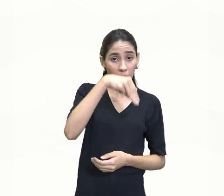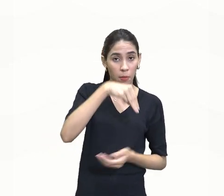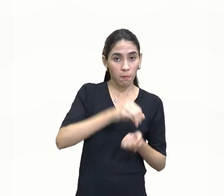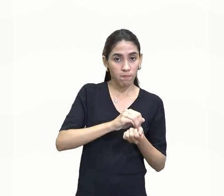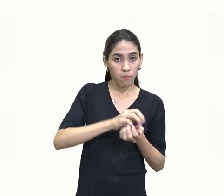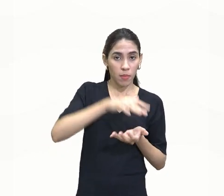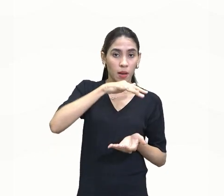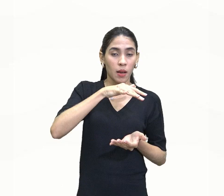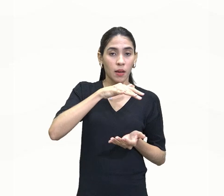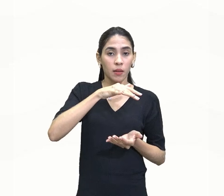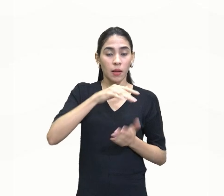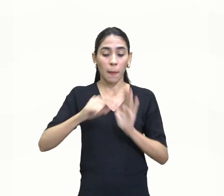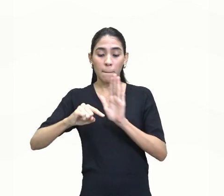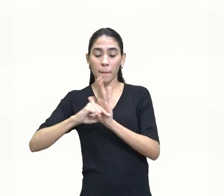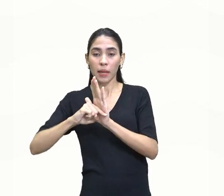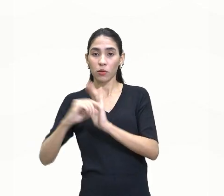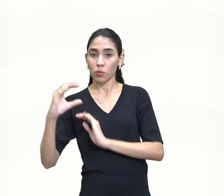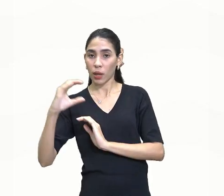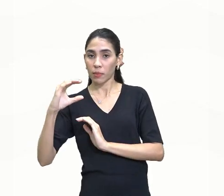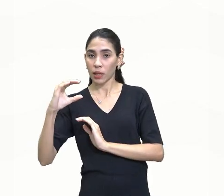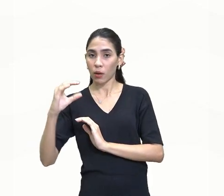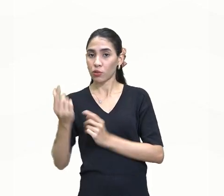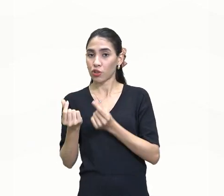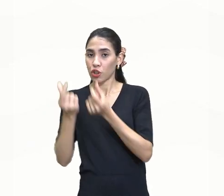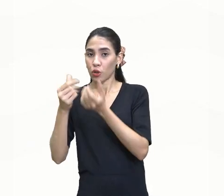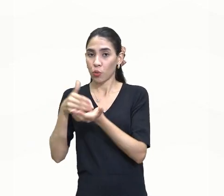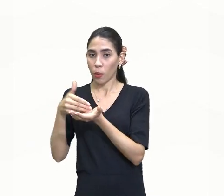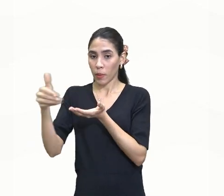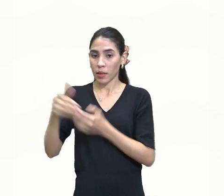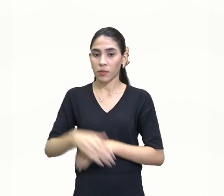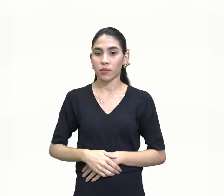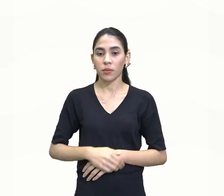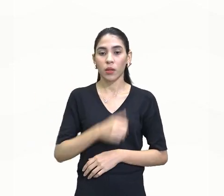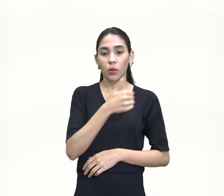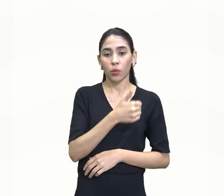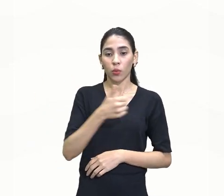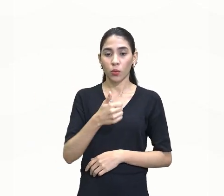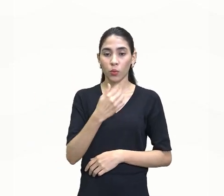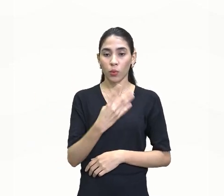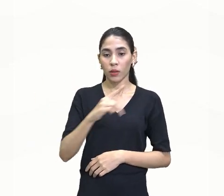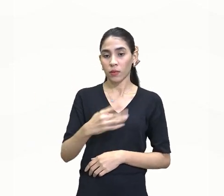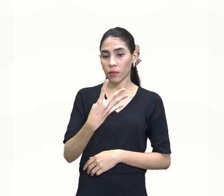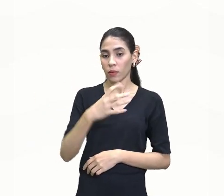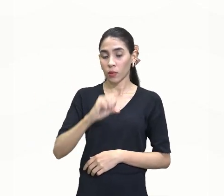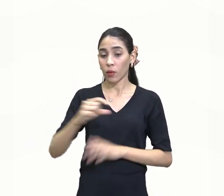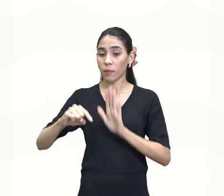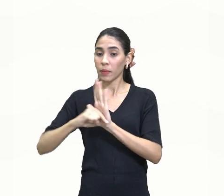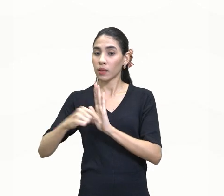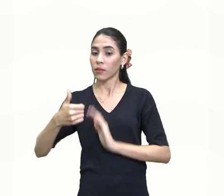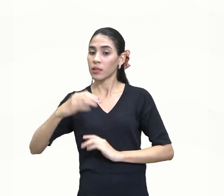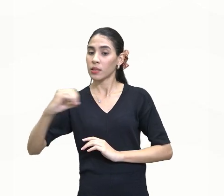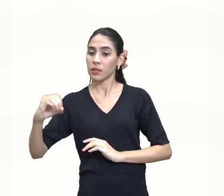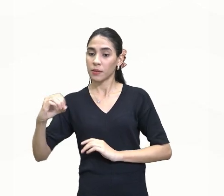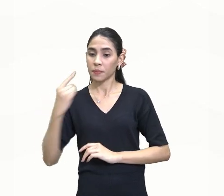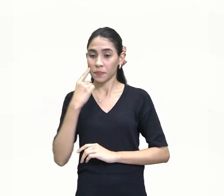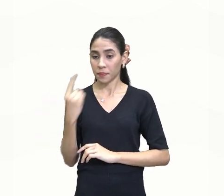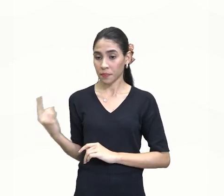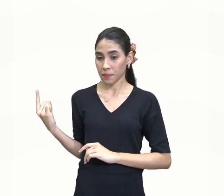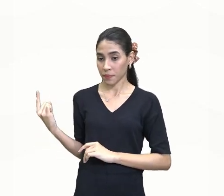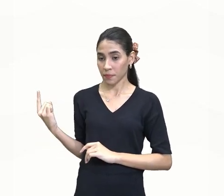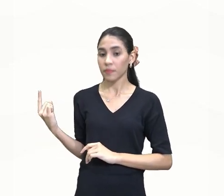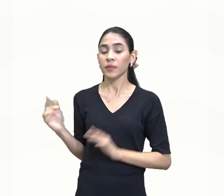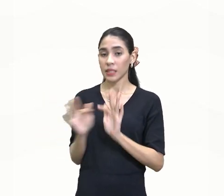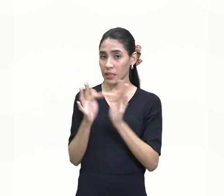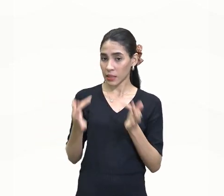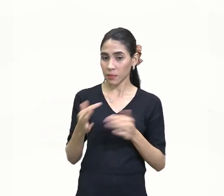o montante do capital. Nós temos, então, 114,49 menos 100. Isso daí também é simples, né, de